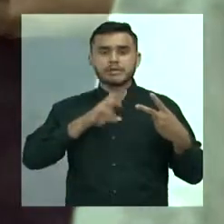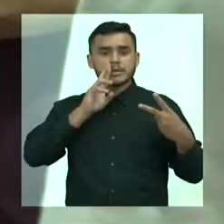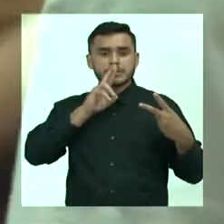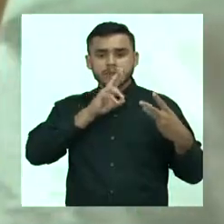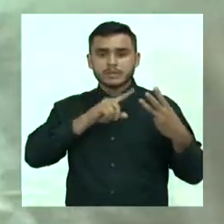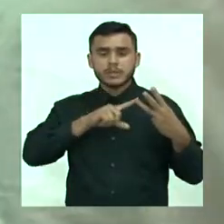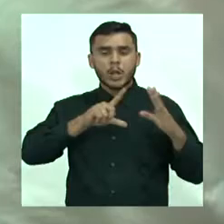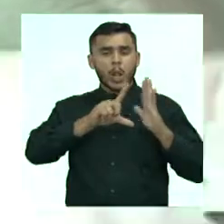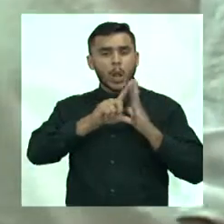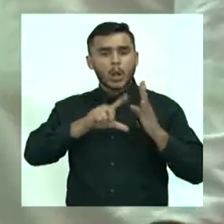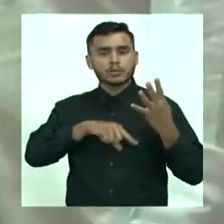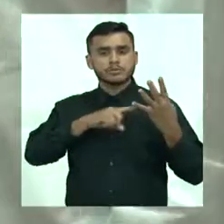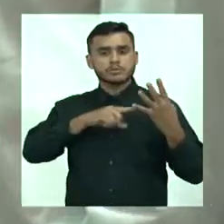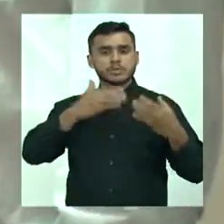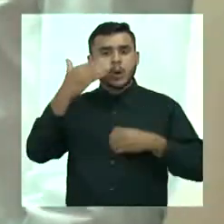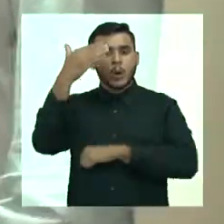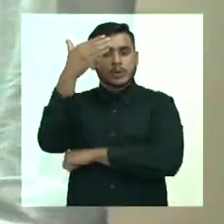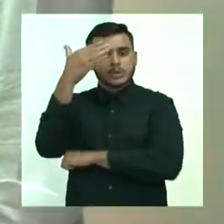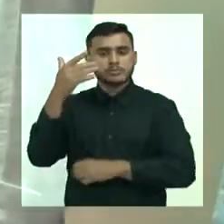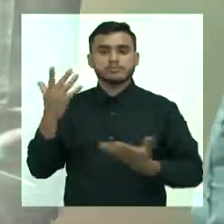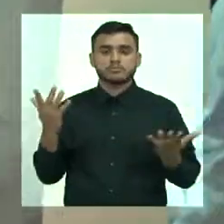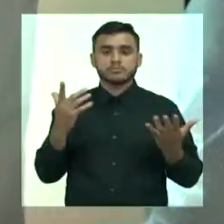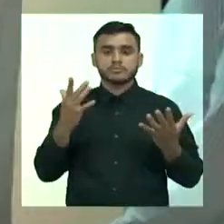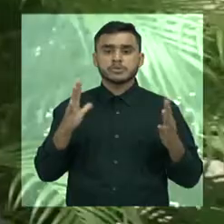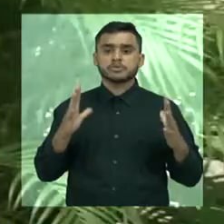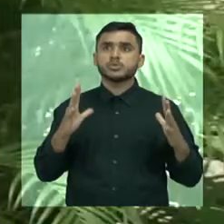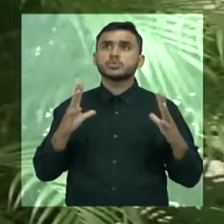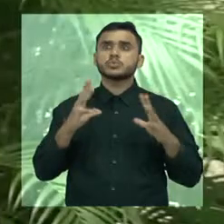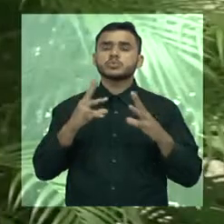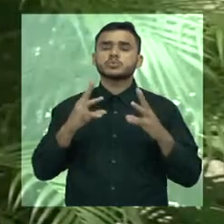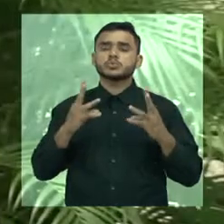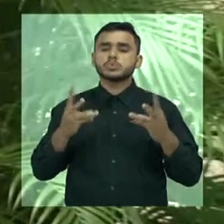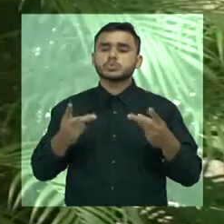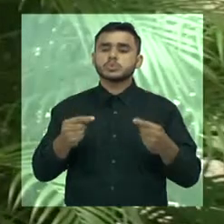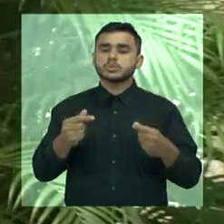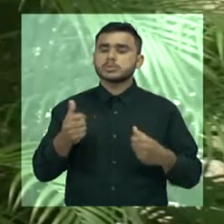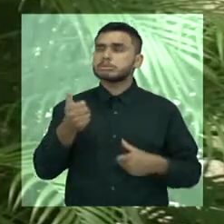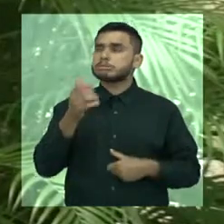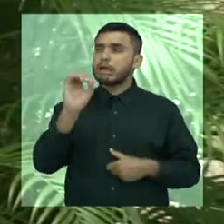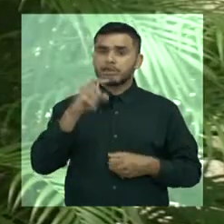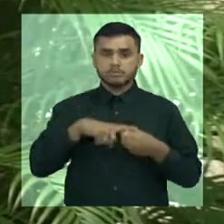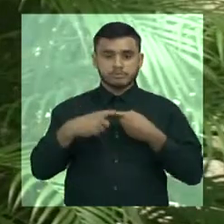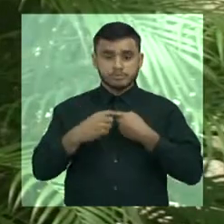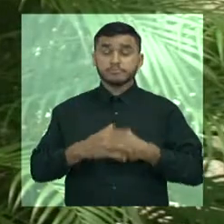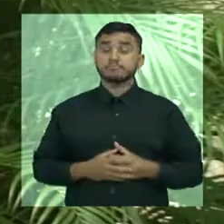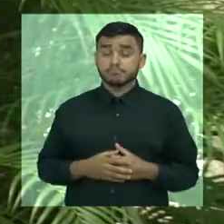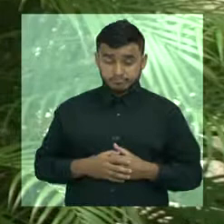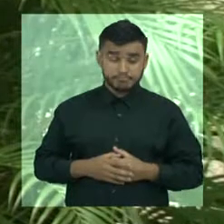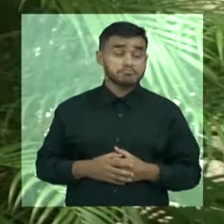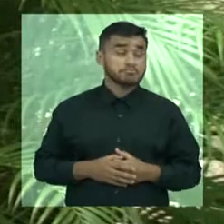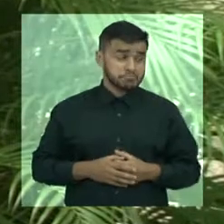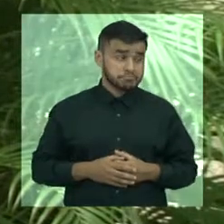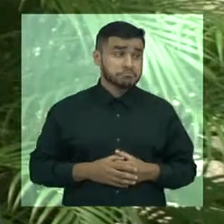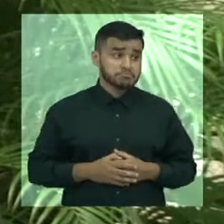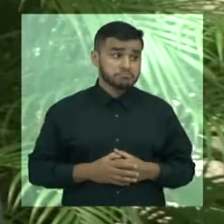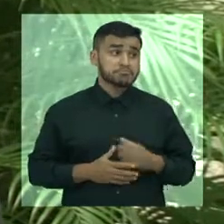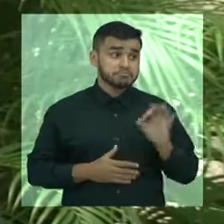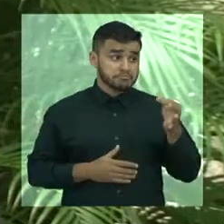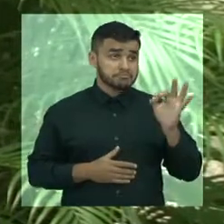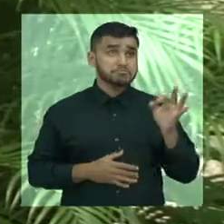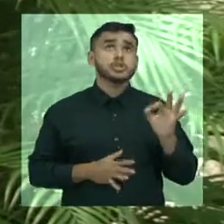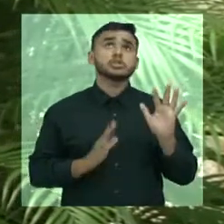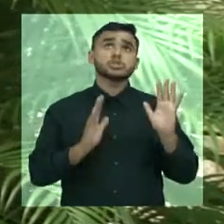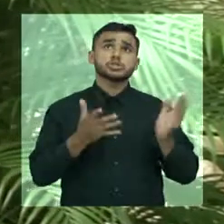O parlamento já conta com cerca de 10 entidades parceiras. O selo chega a 2 meses com adesão até maior do que se esperava,